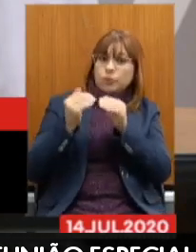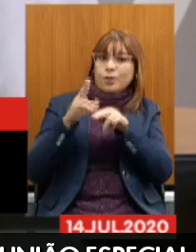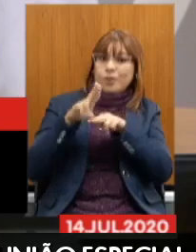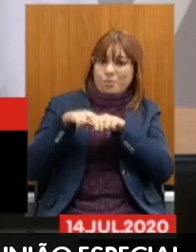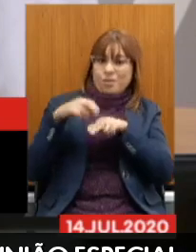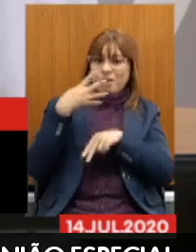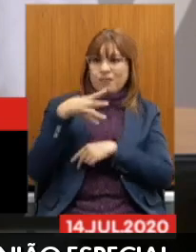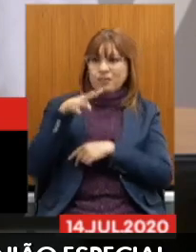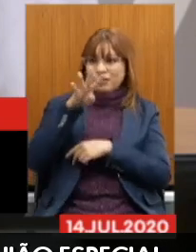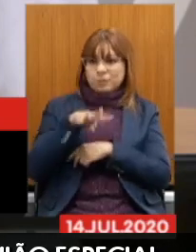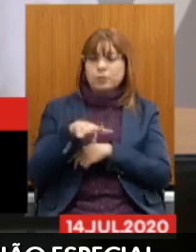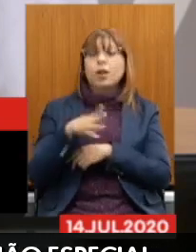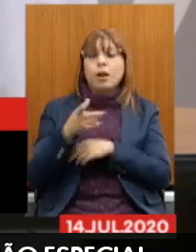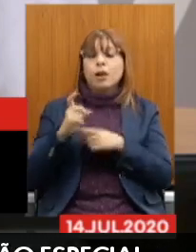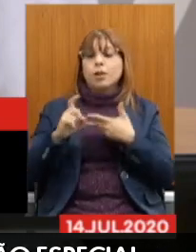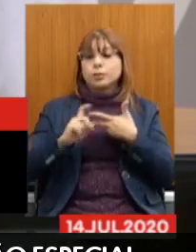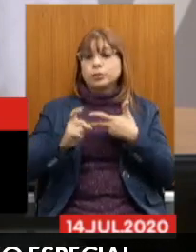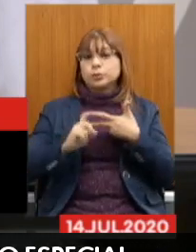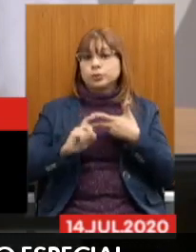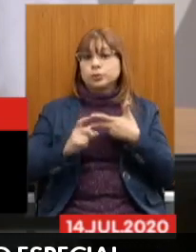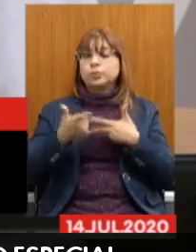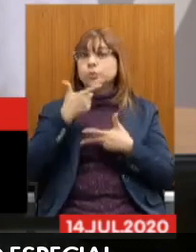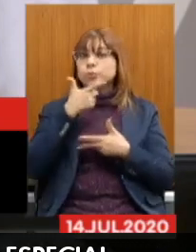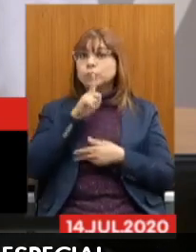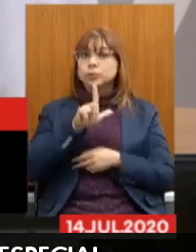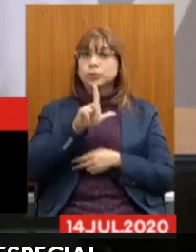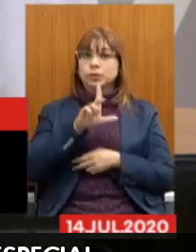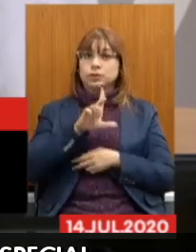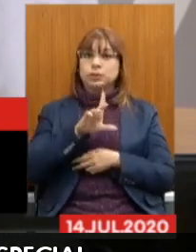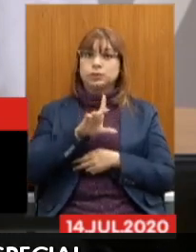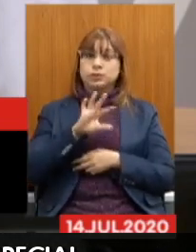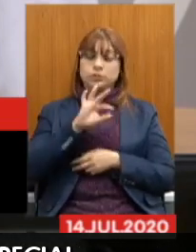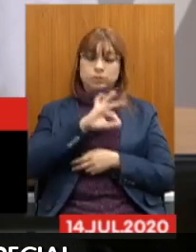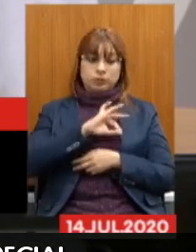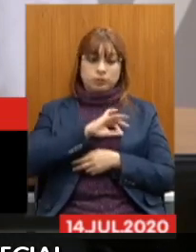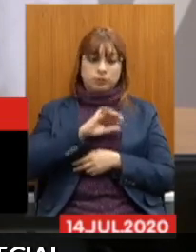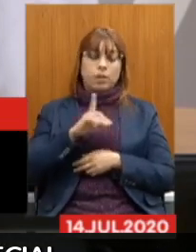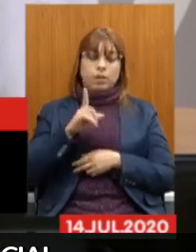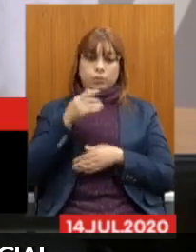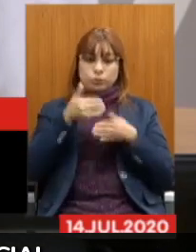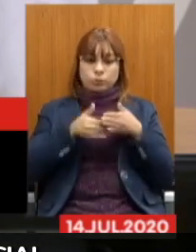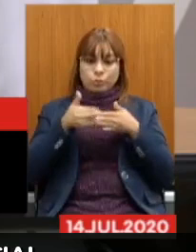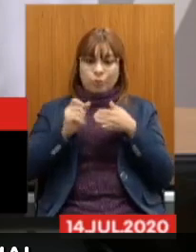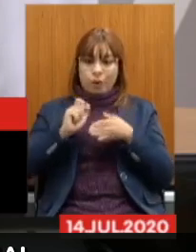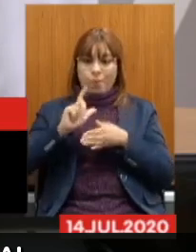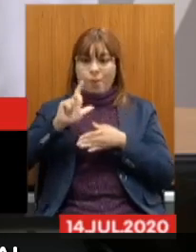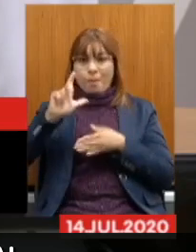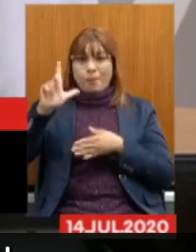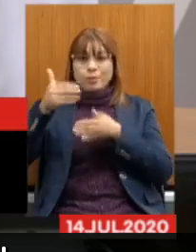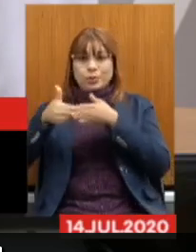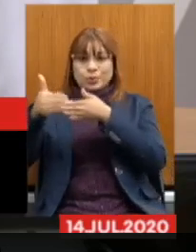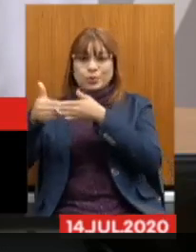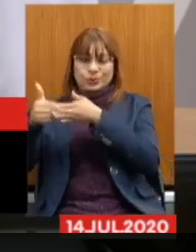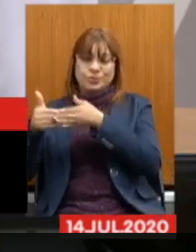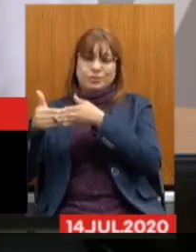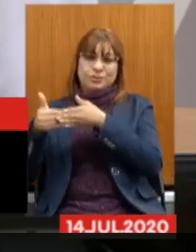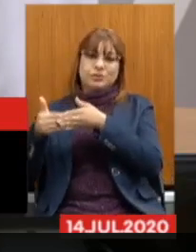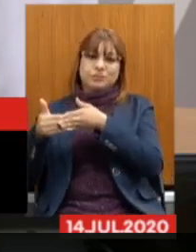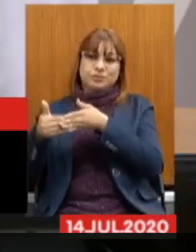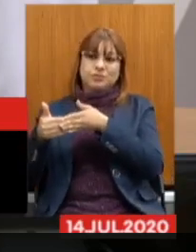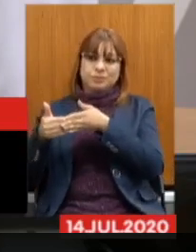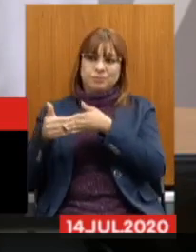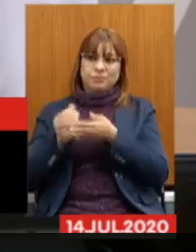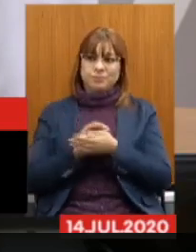o executivo consegue ter sua arrecadação aumentada automaticamente, com a natural progressão dos servidores na